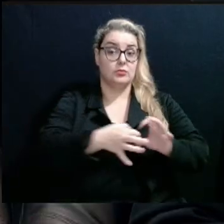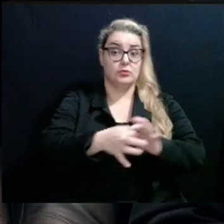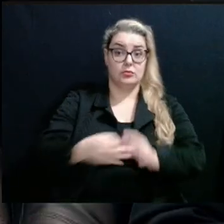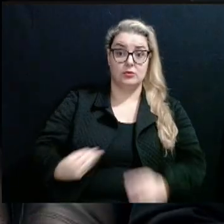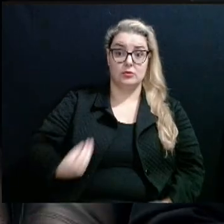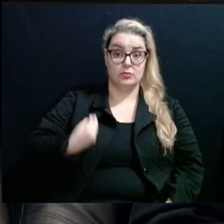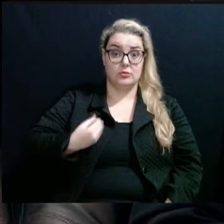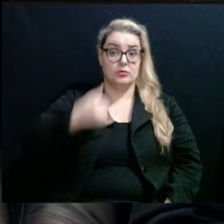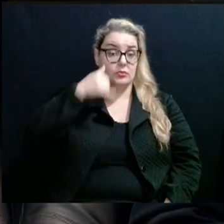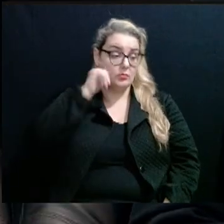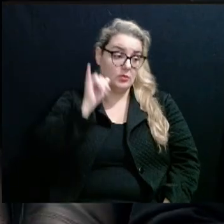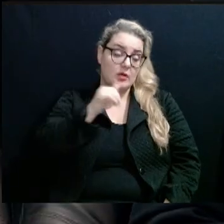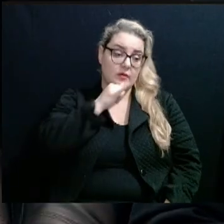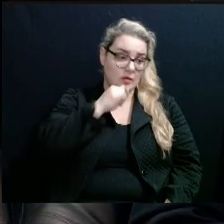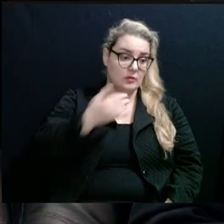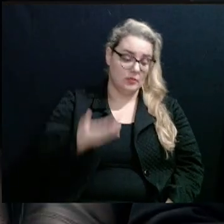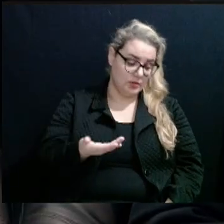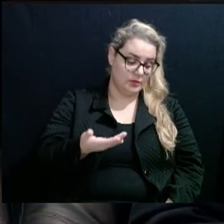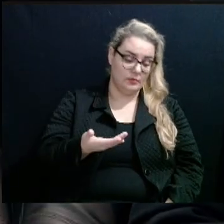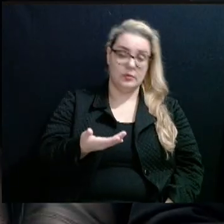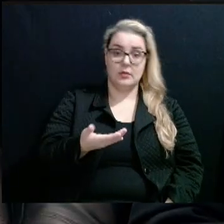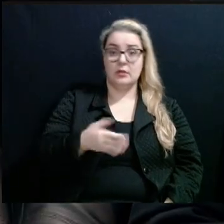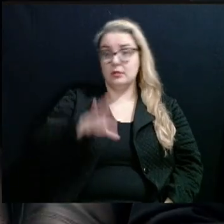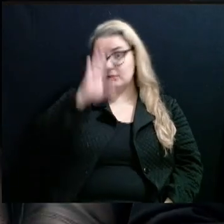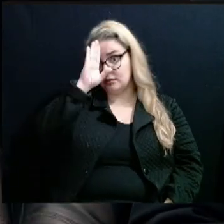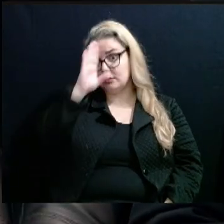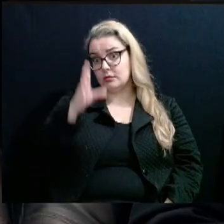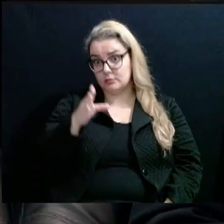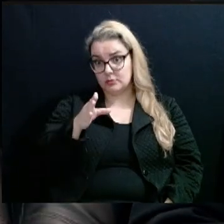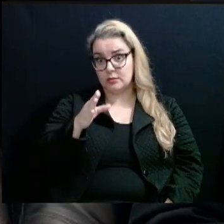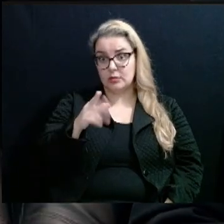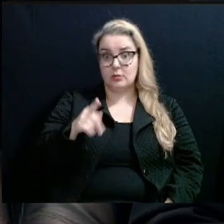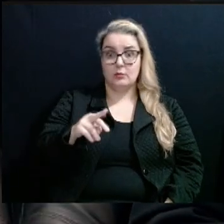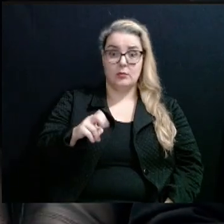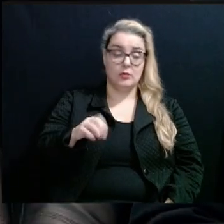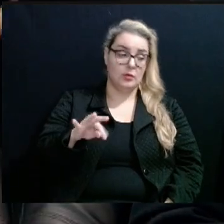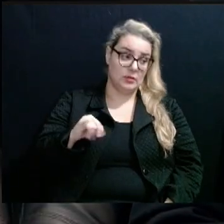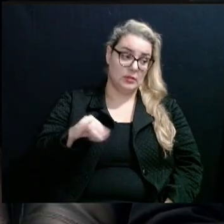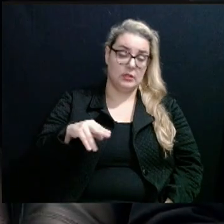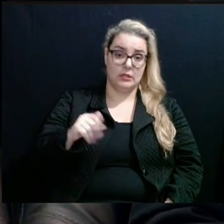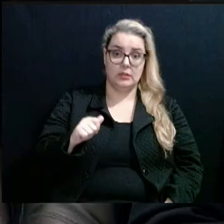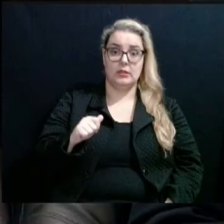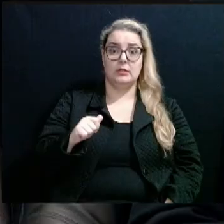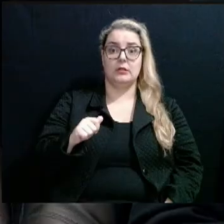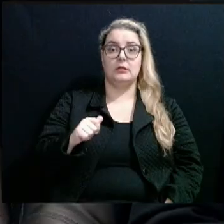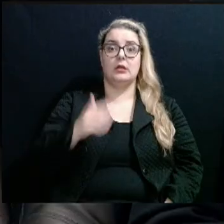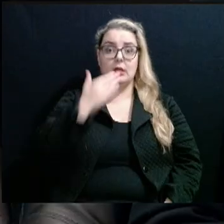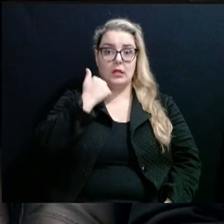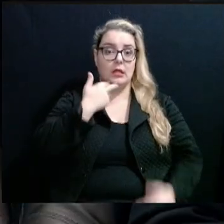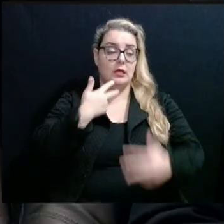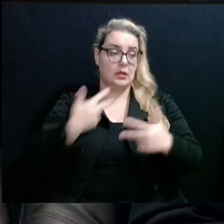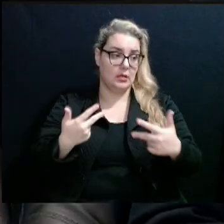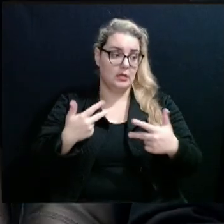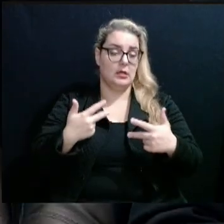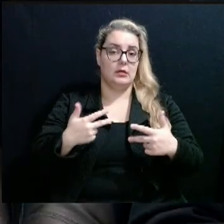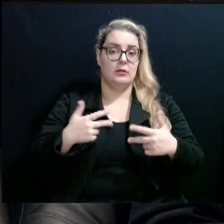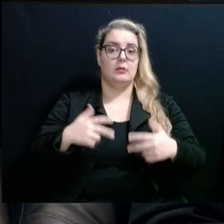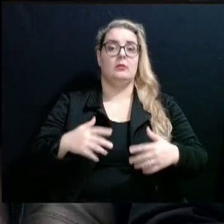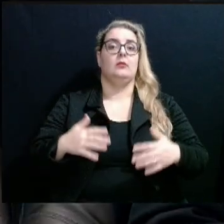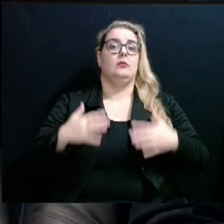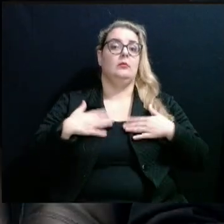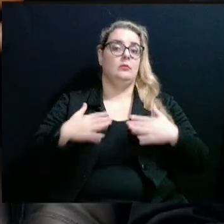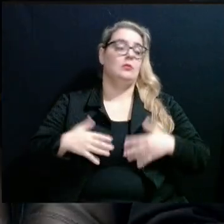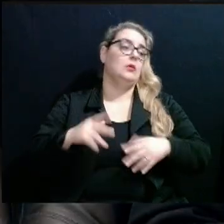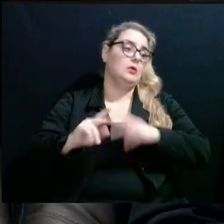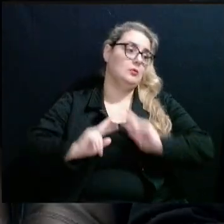é uma das principais fontes de proteína animal para a nossa população hoje. Da onde vem essa vitamina B12? Teoricamente, ela está ali